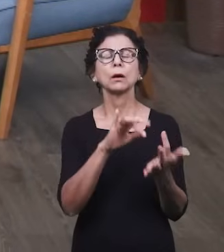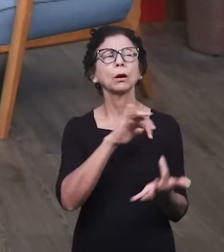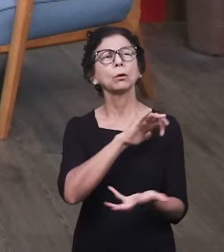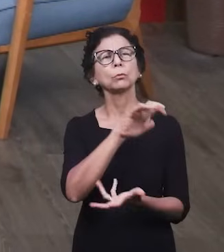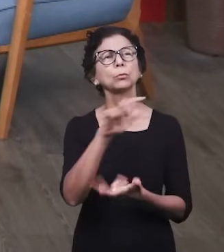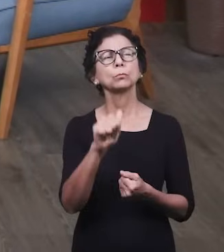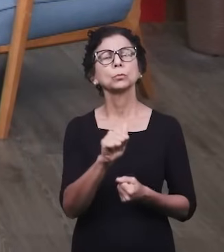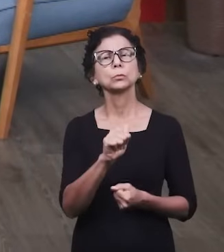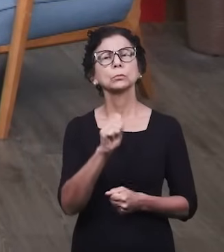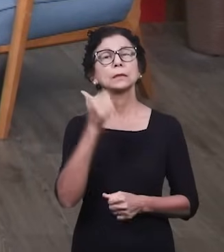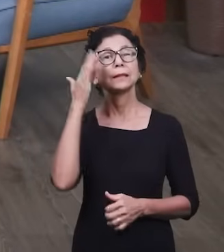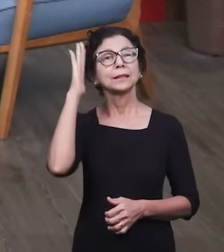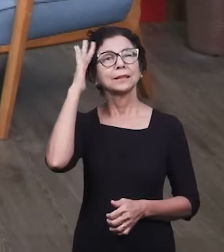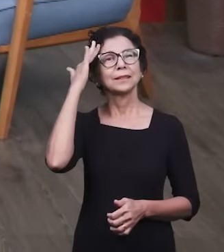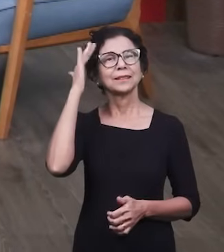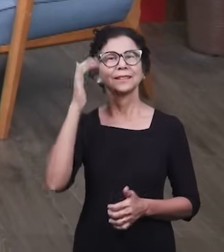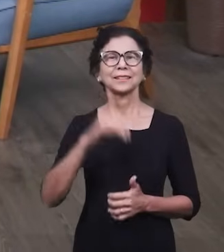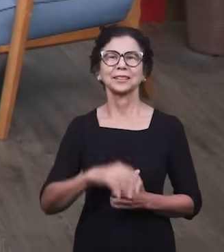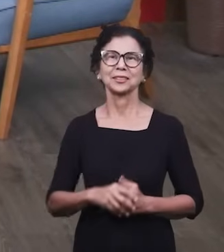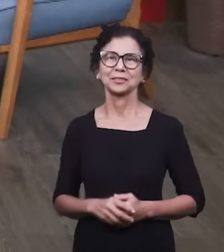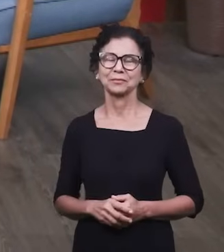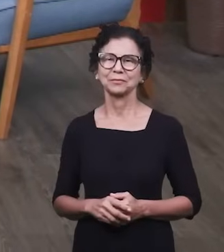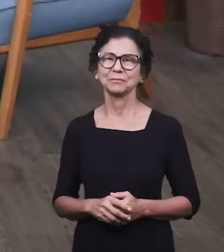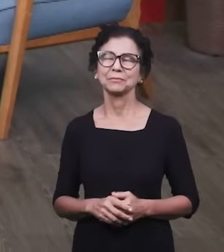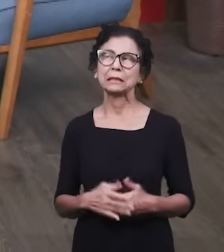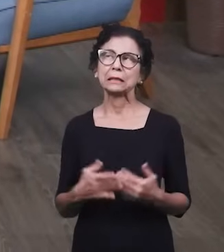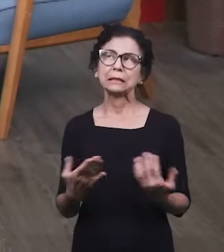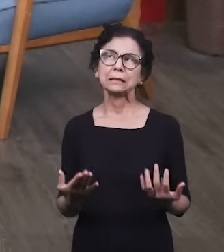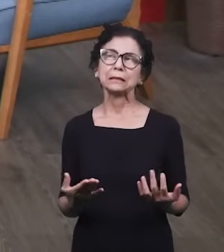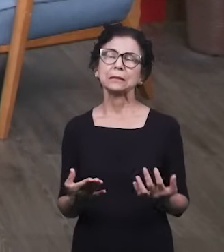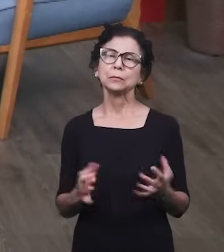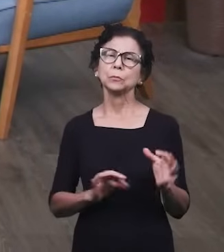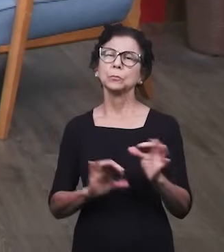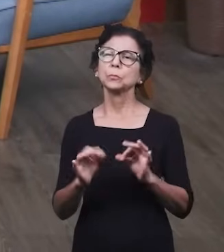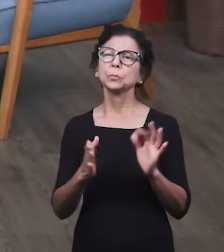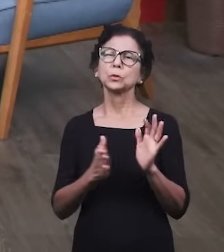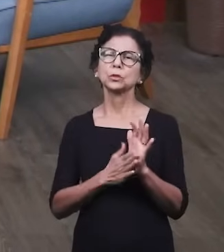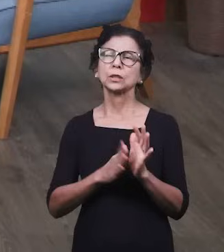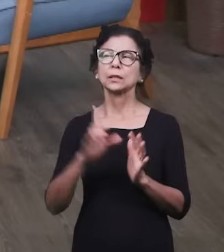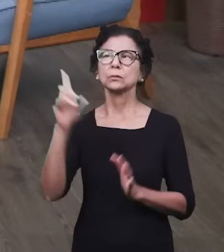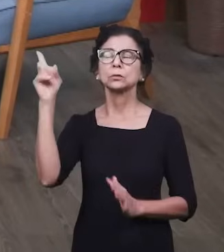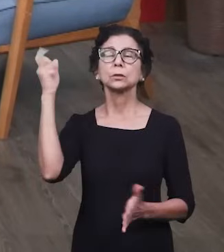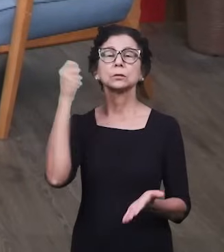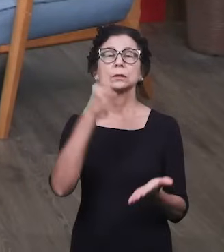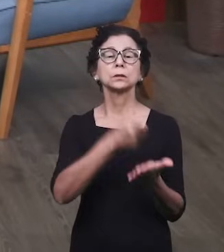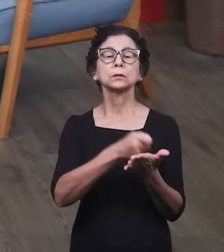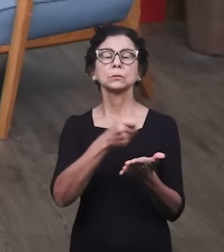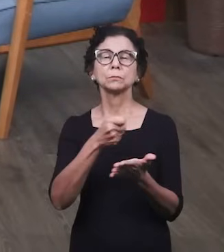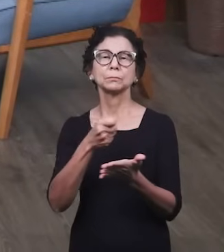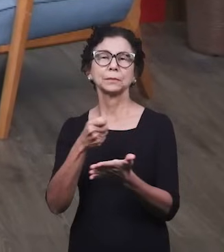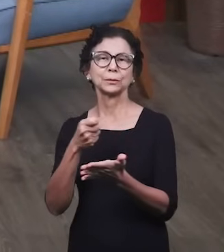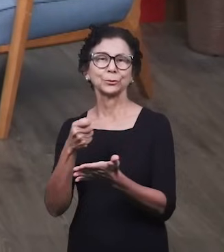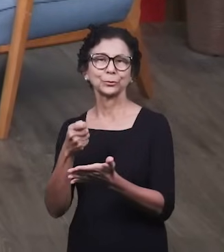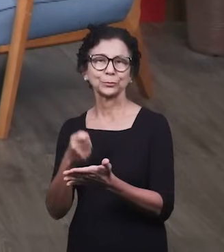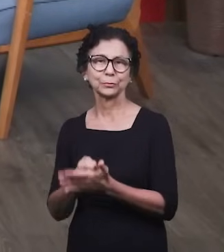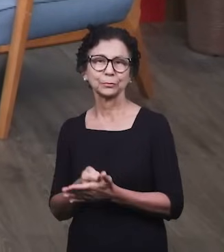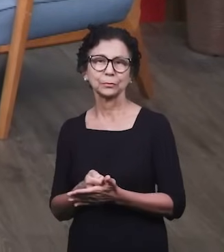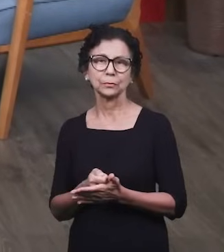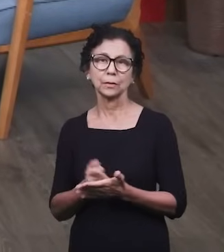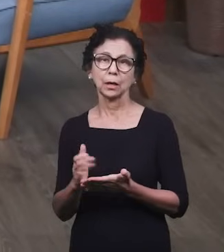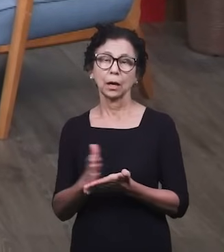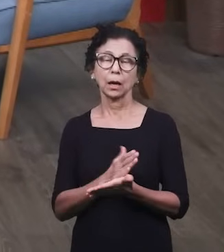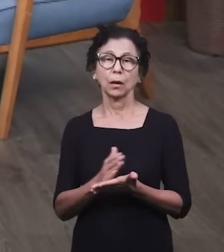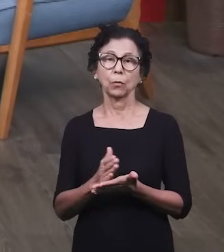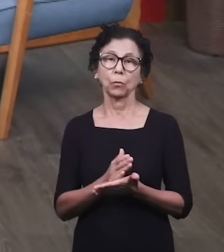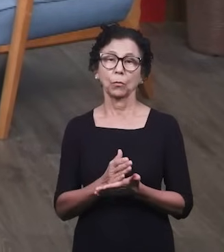dias e do projeto profético, de como o projeto profético de Deus está se cumprindo. Muitas pessoas têm até um certo